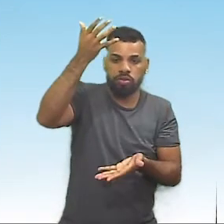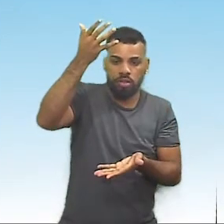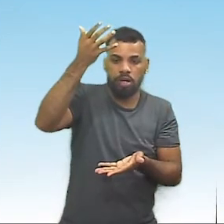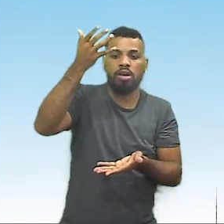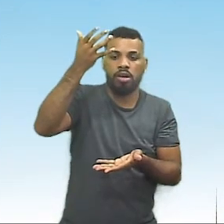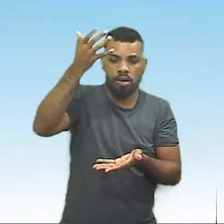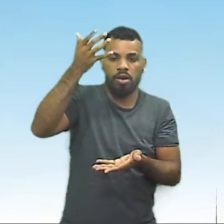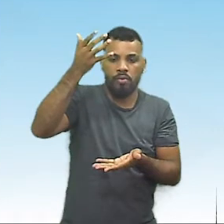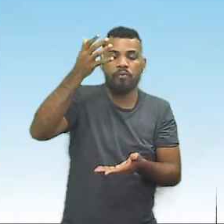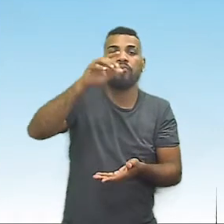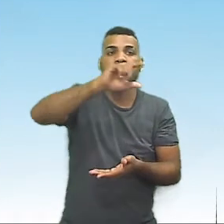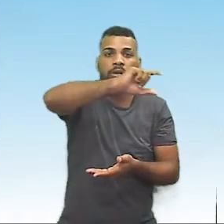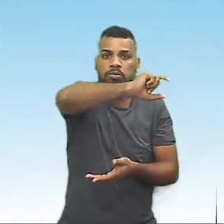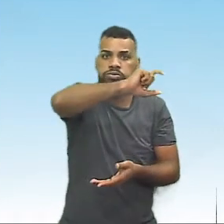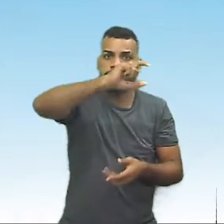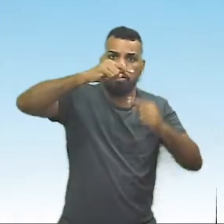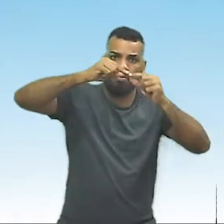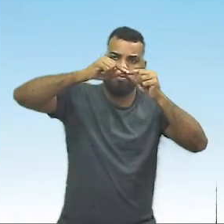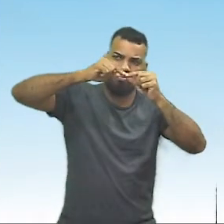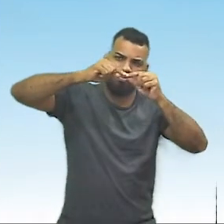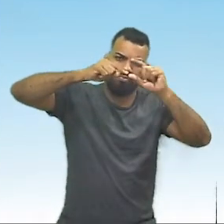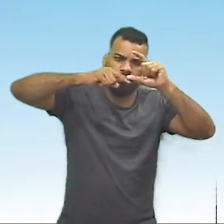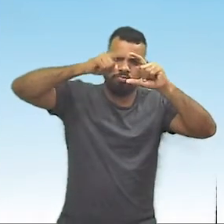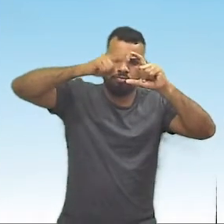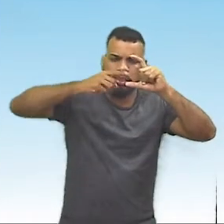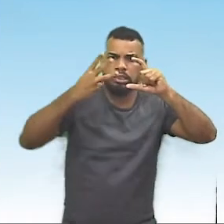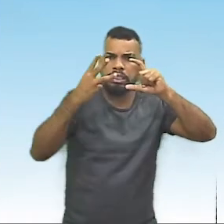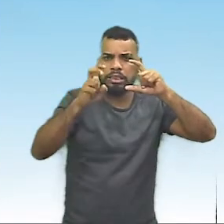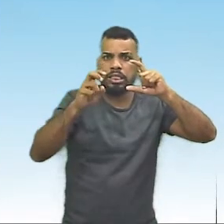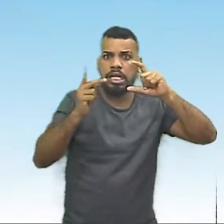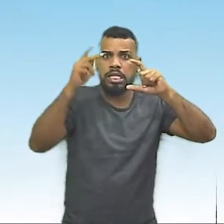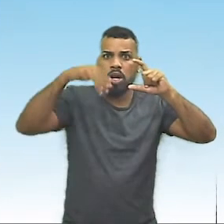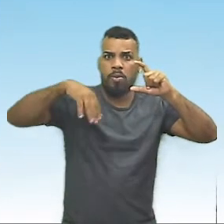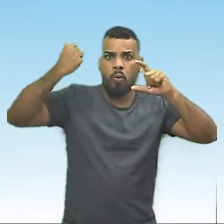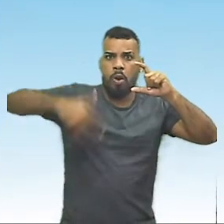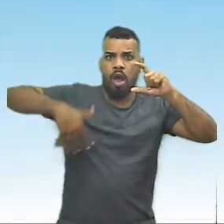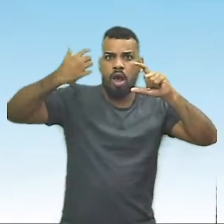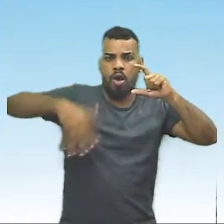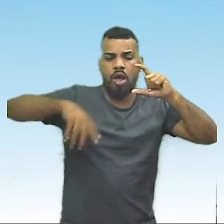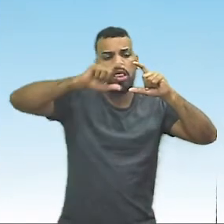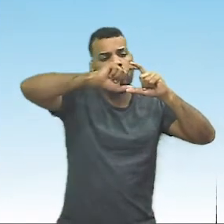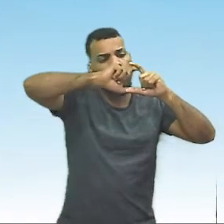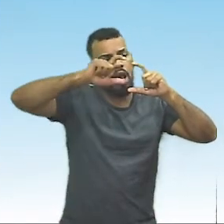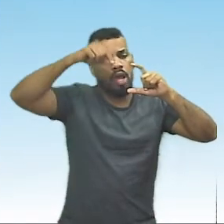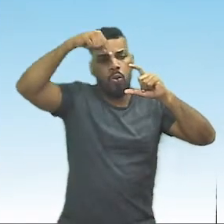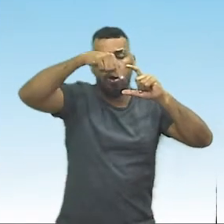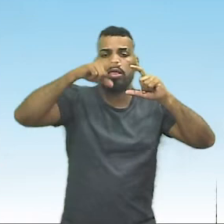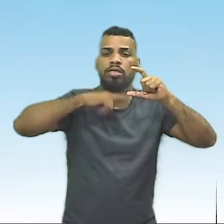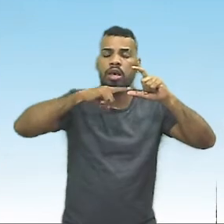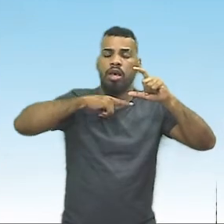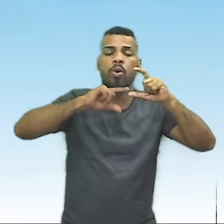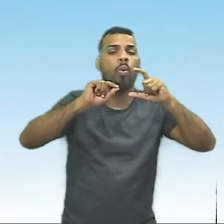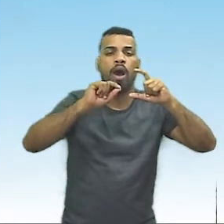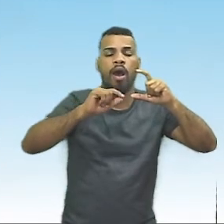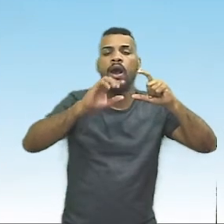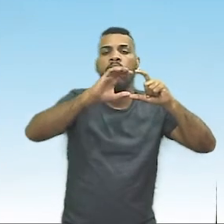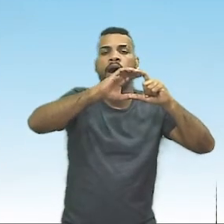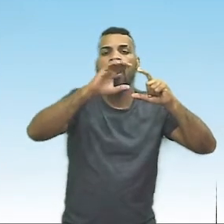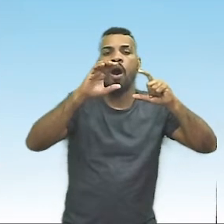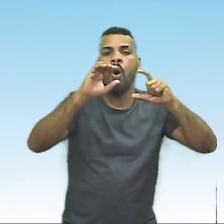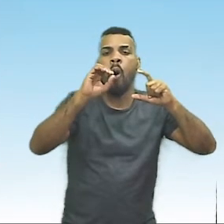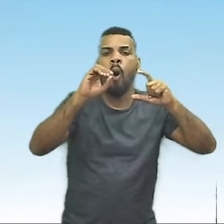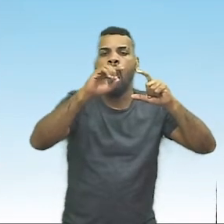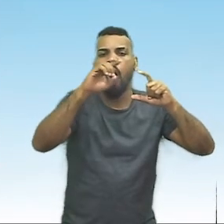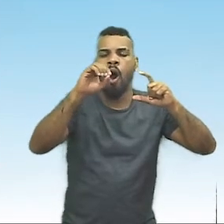de espessura e abriga a importante camada de ozônio, que nos protege da radiação ultravioleta